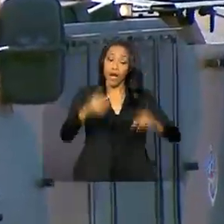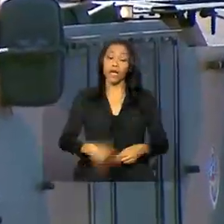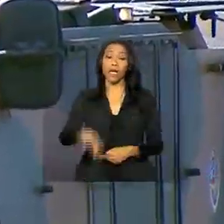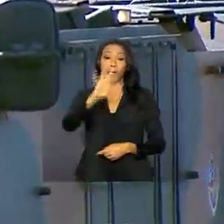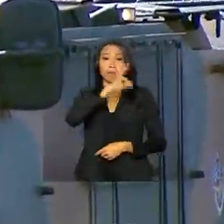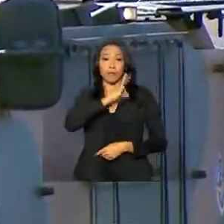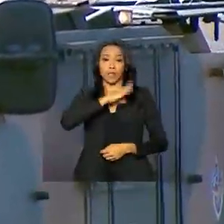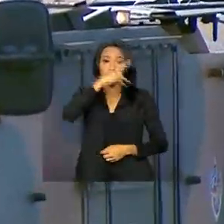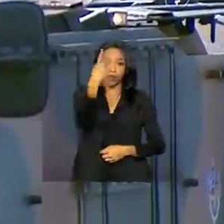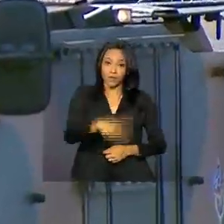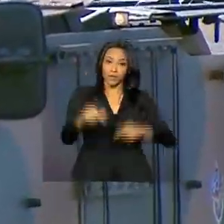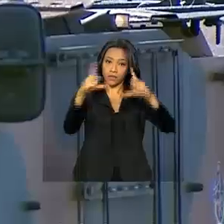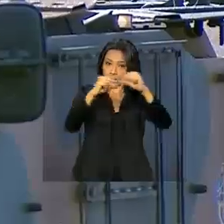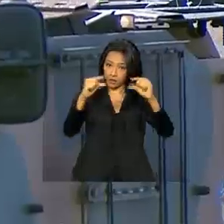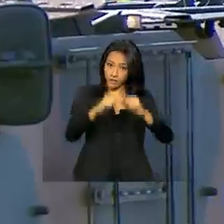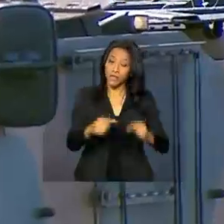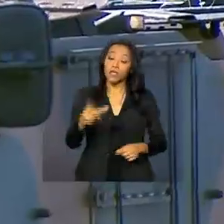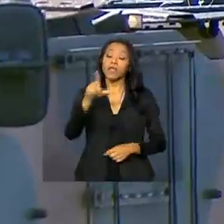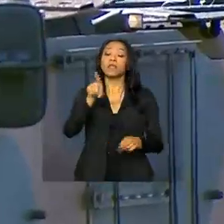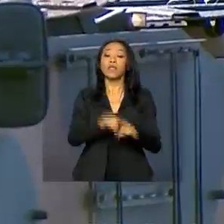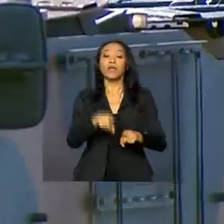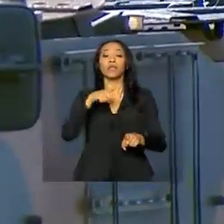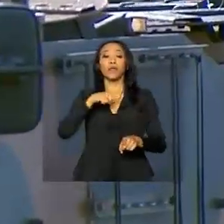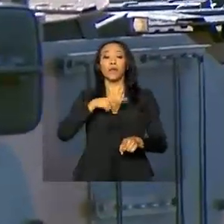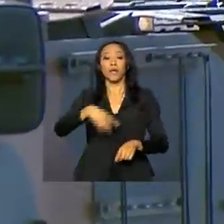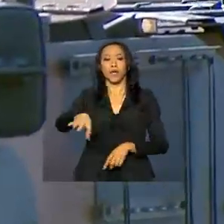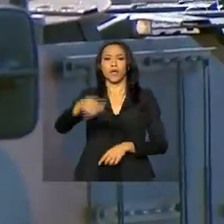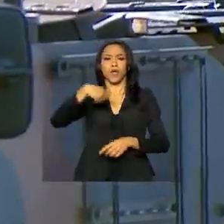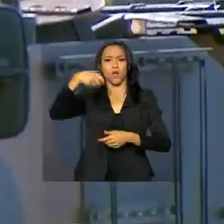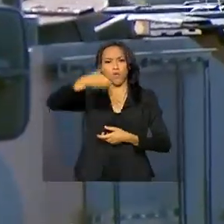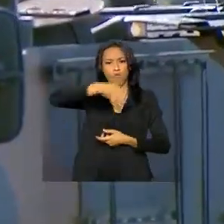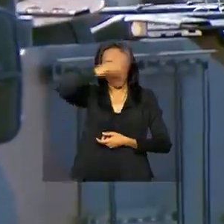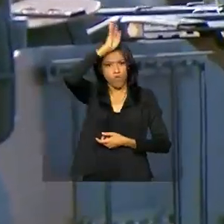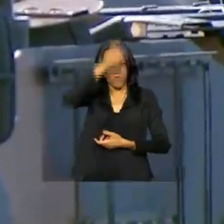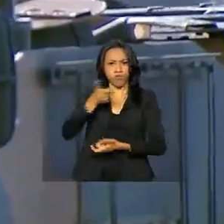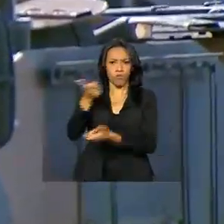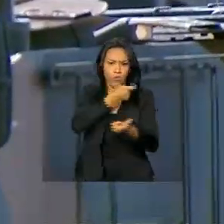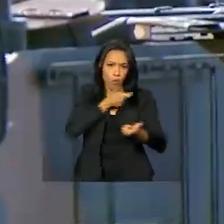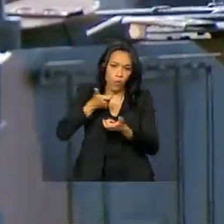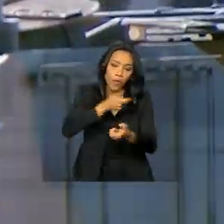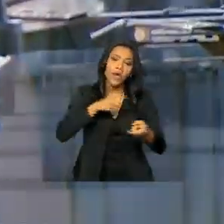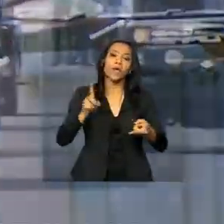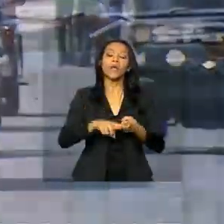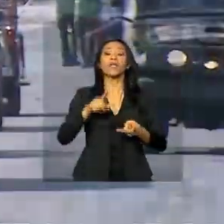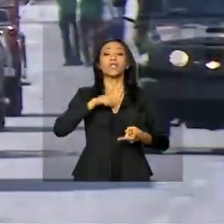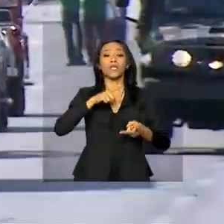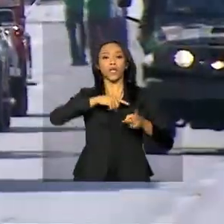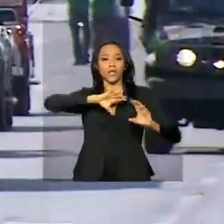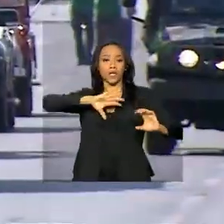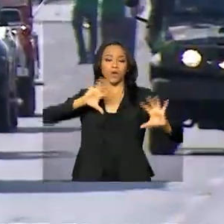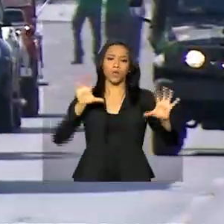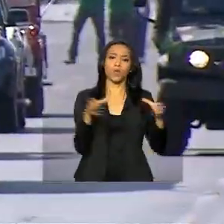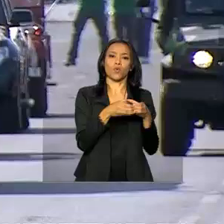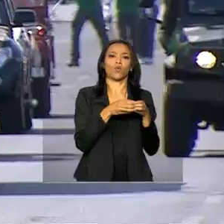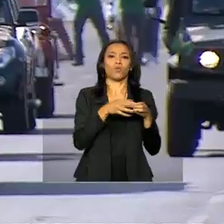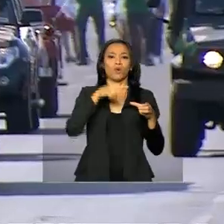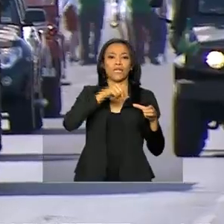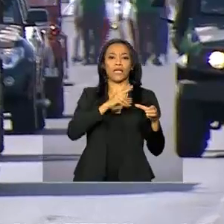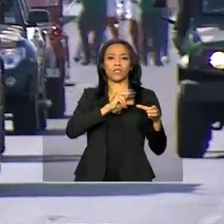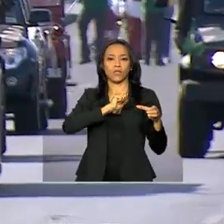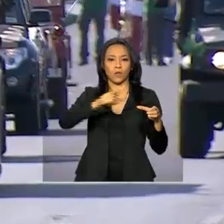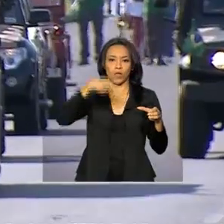Distrito Federal, Corpo de Bombeiros Militar do Distrito Federal, Força Nacional de Segurança Pública e